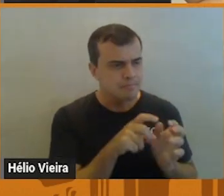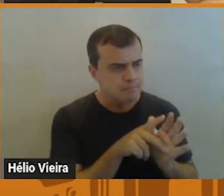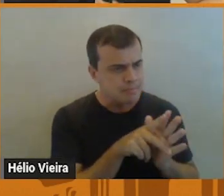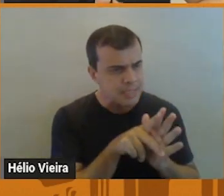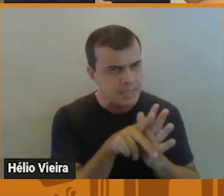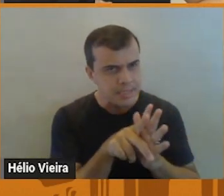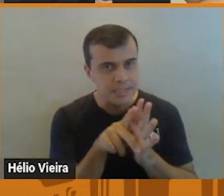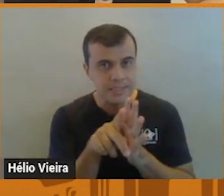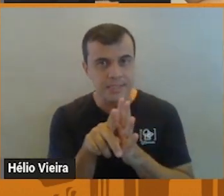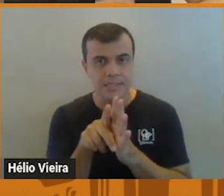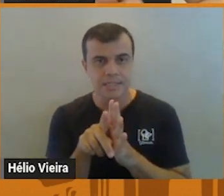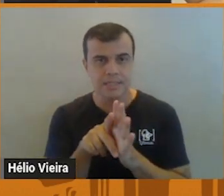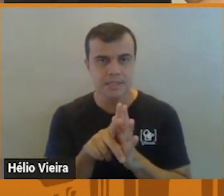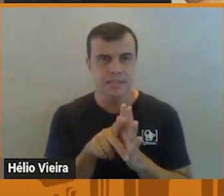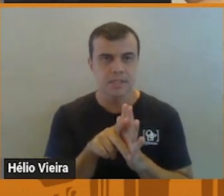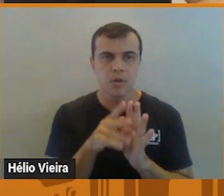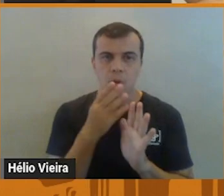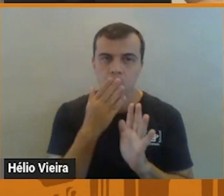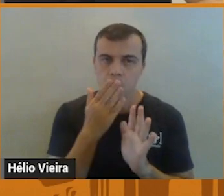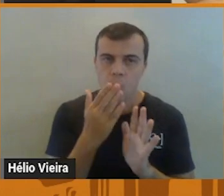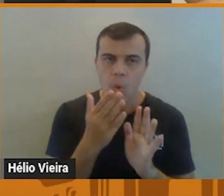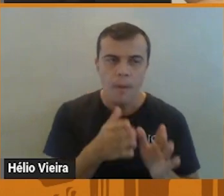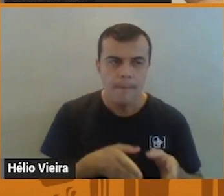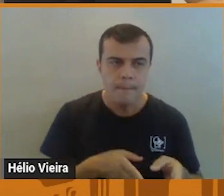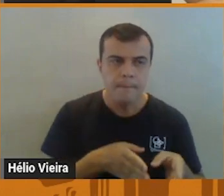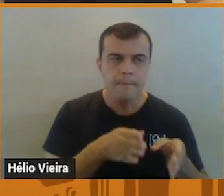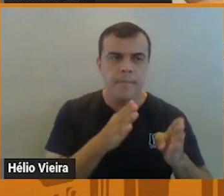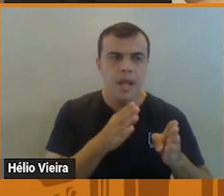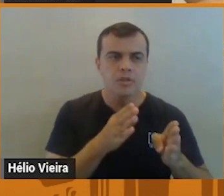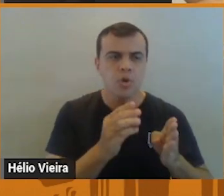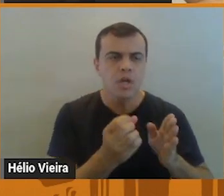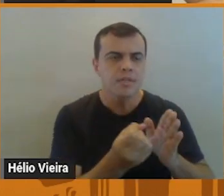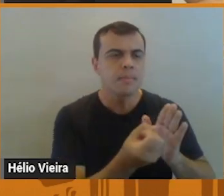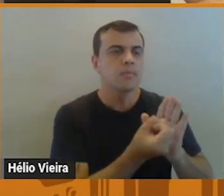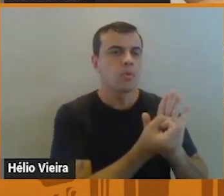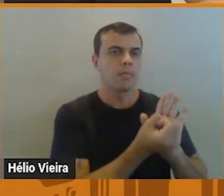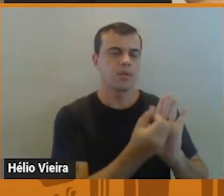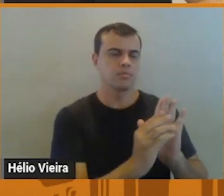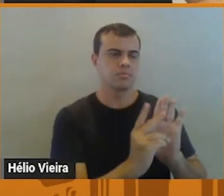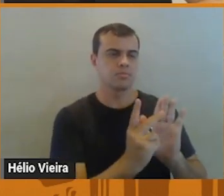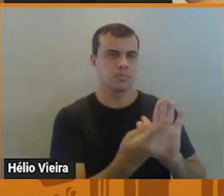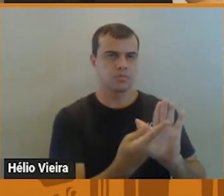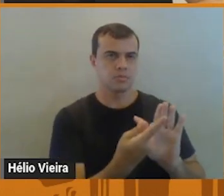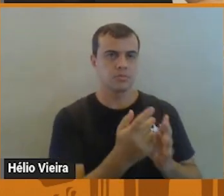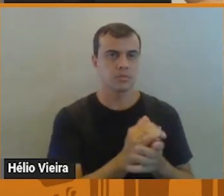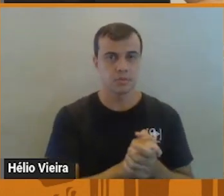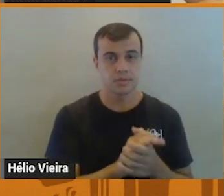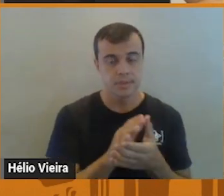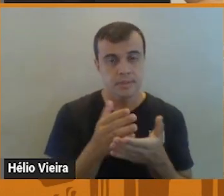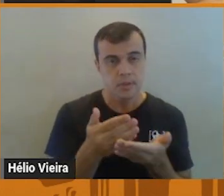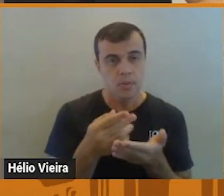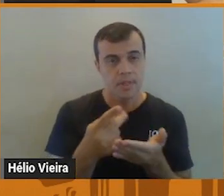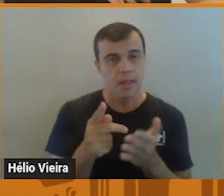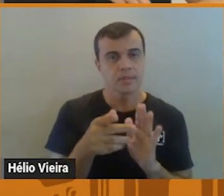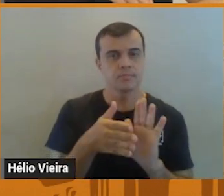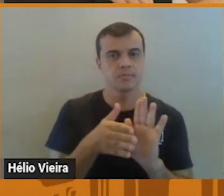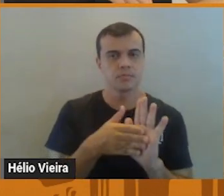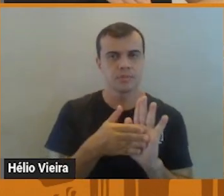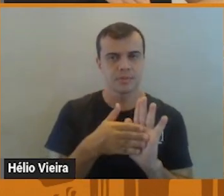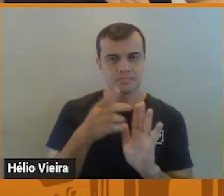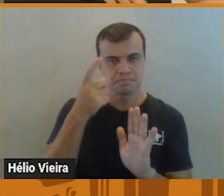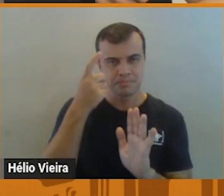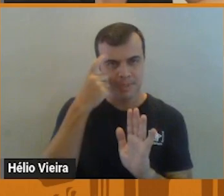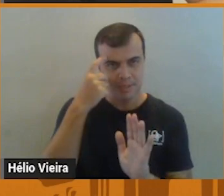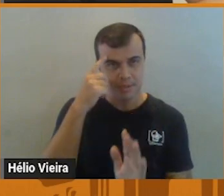eles busquem quais são os prédios tombados de Belo Horizonte. No caso dessa proposta, pensando